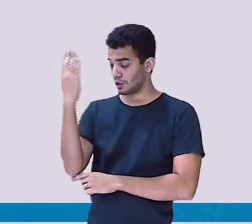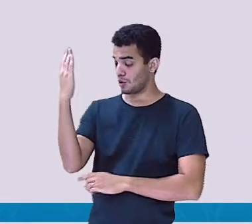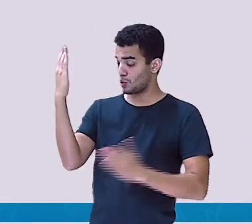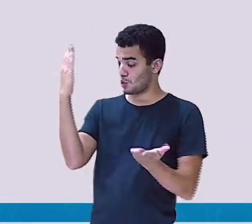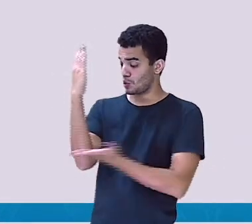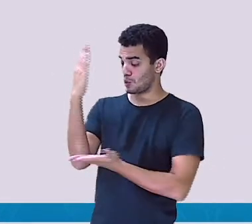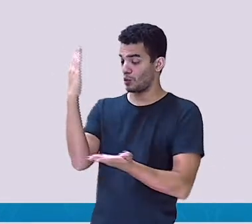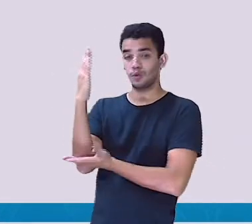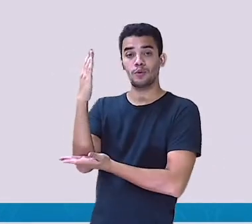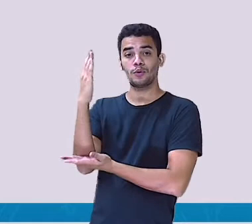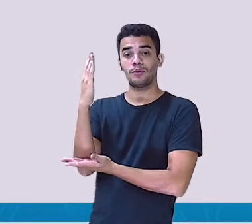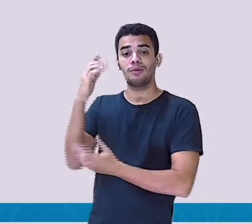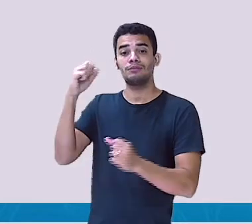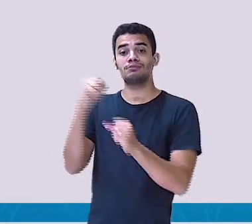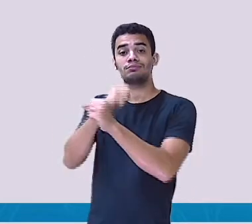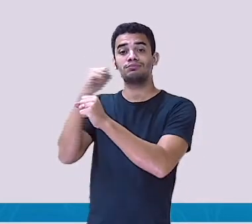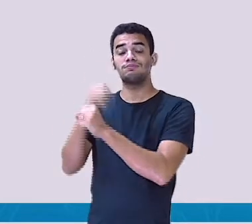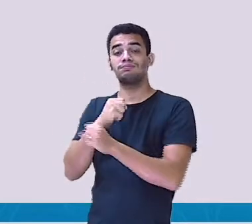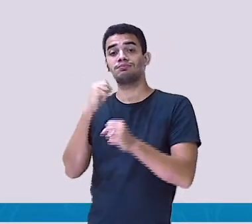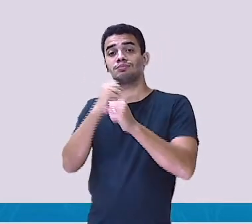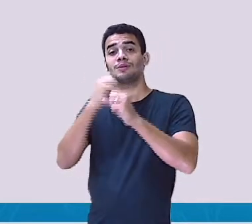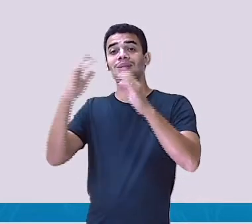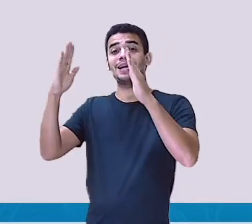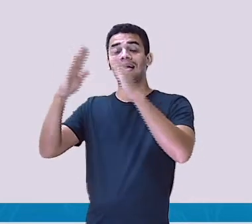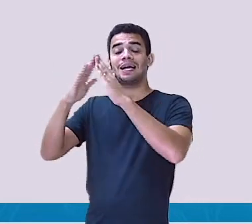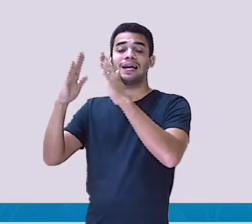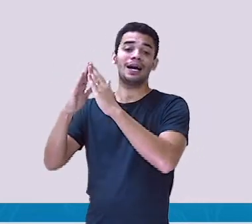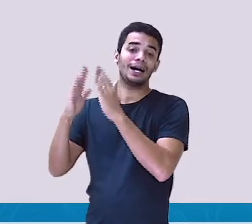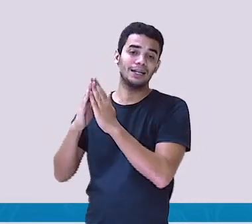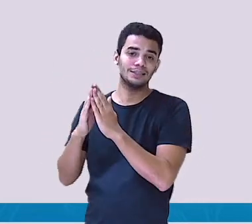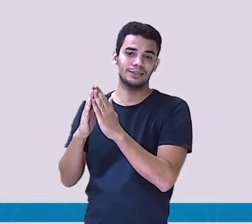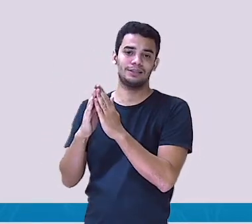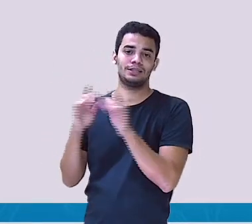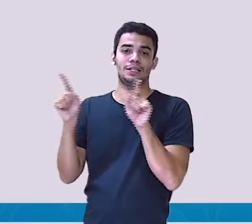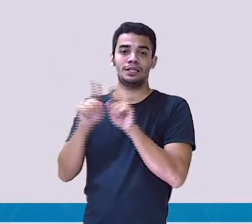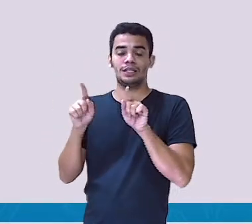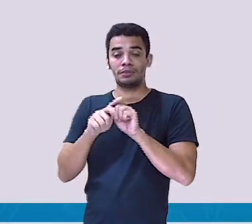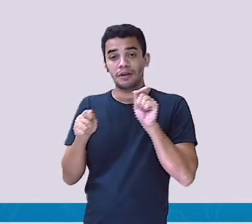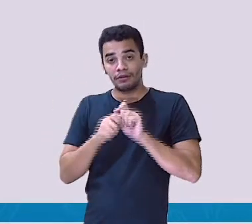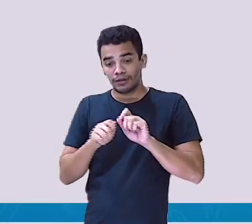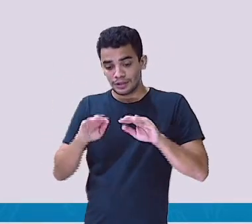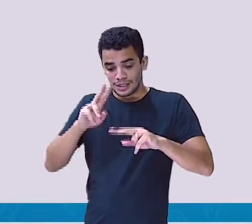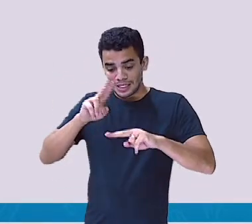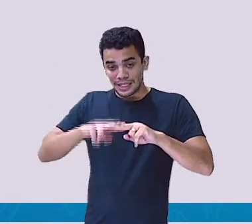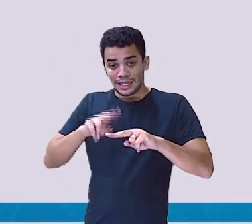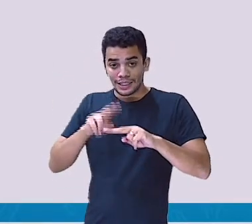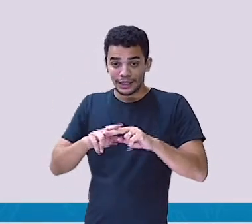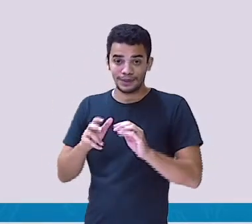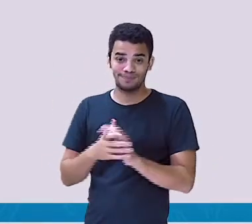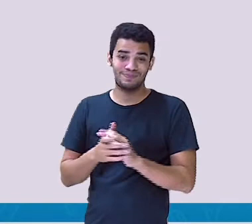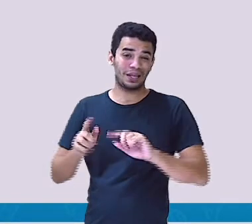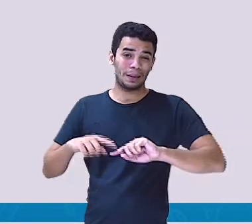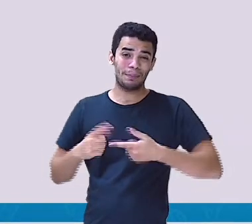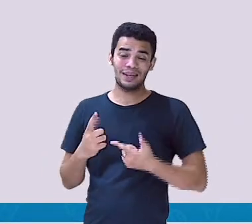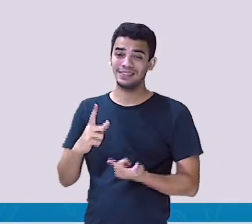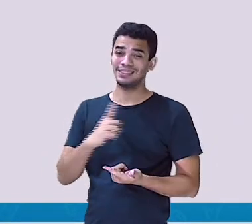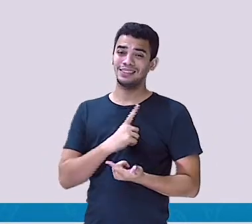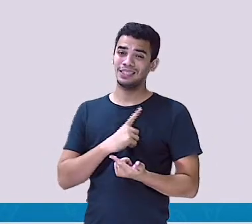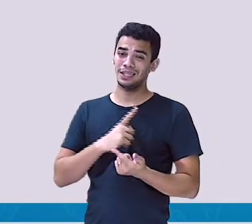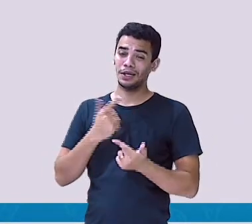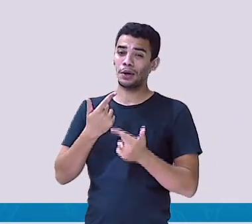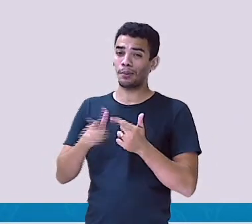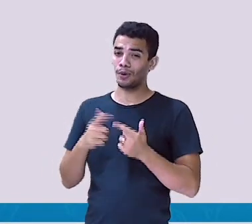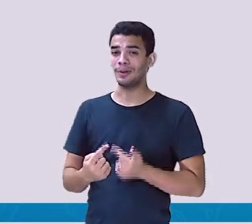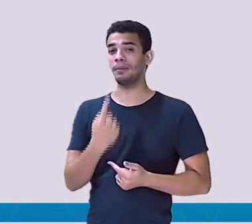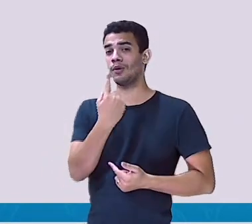e bastante aplicado na construção civil. Um grande problema da madeira é o desmatamento